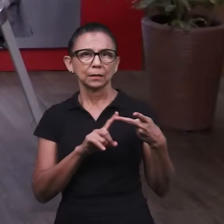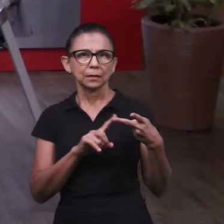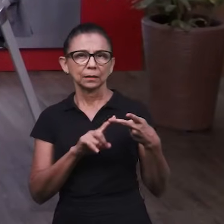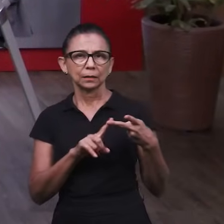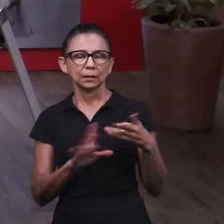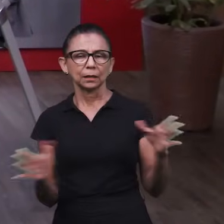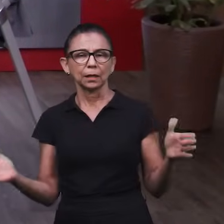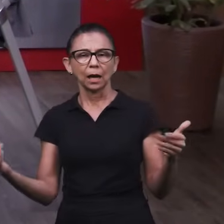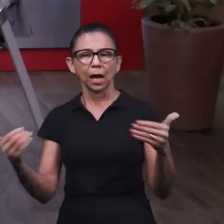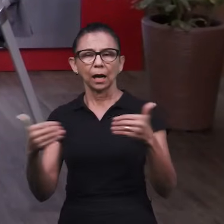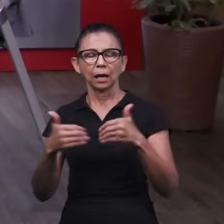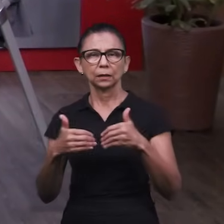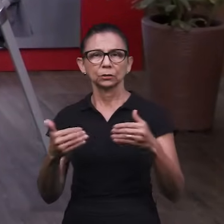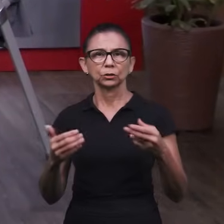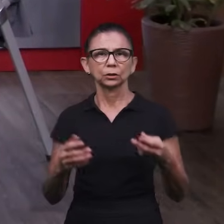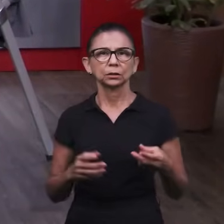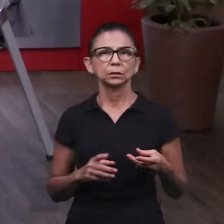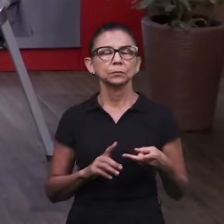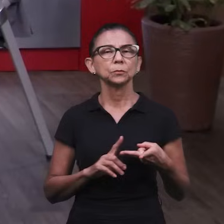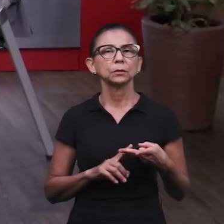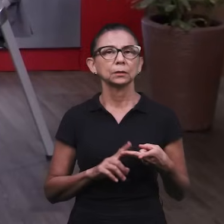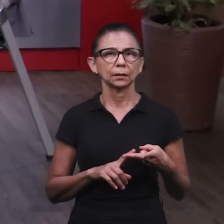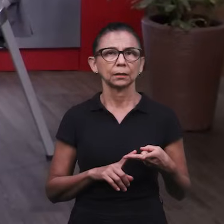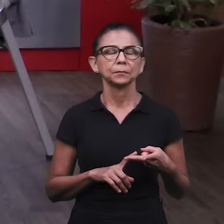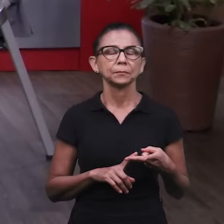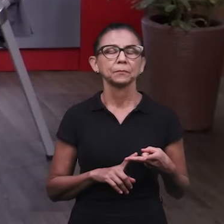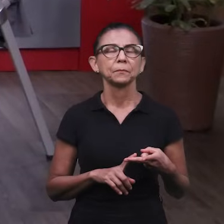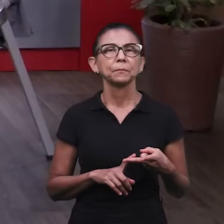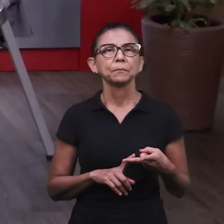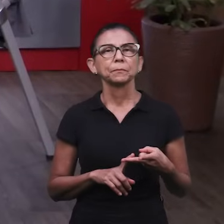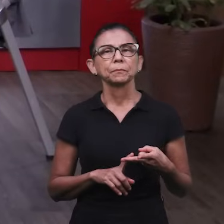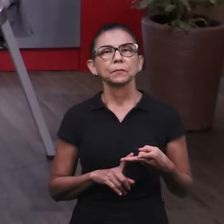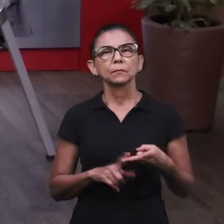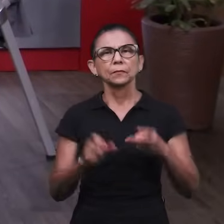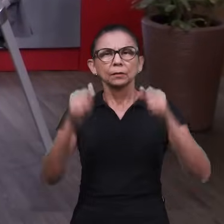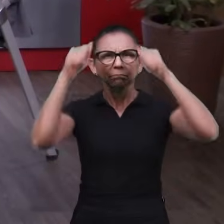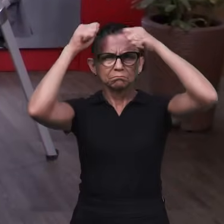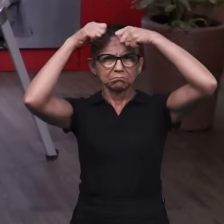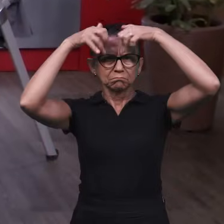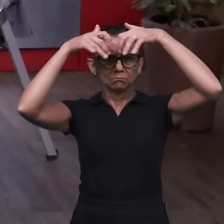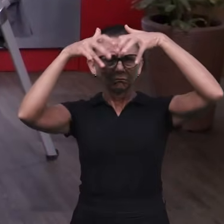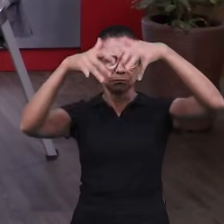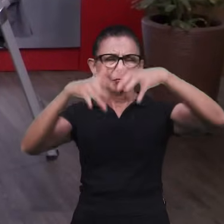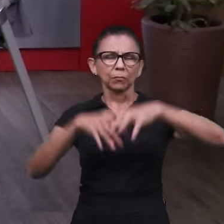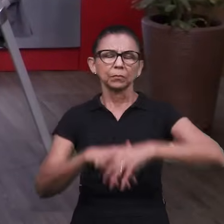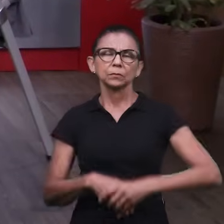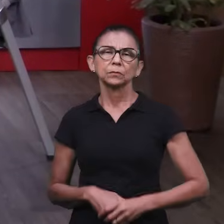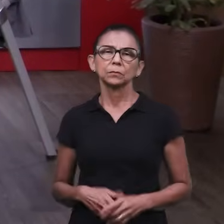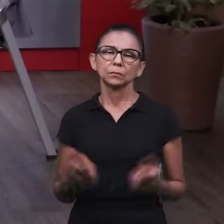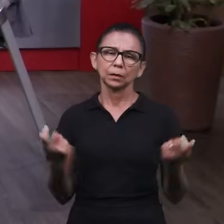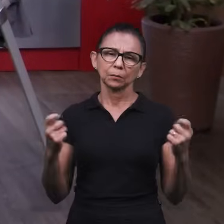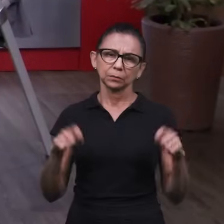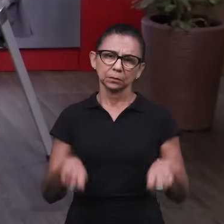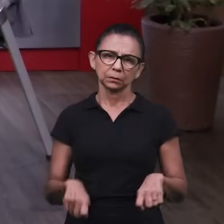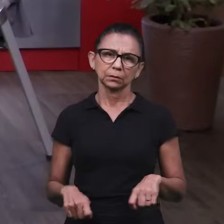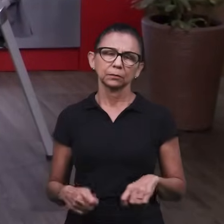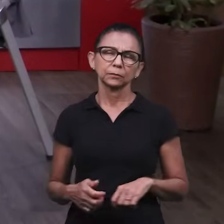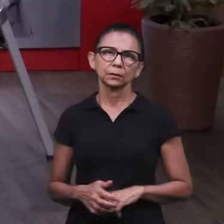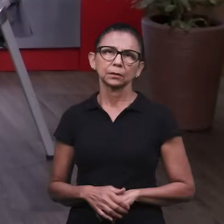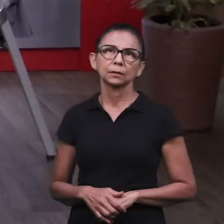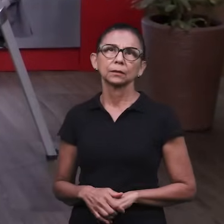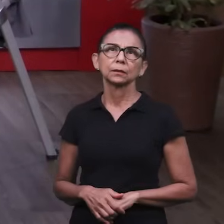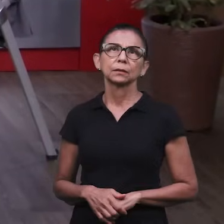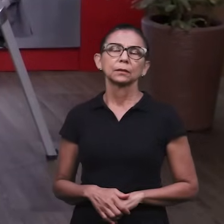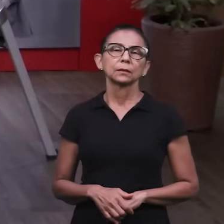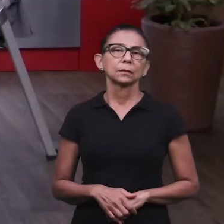do autismo, né? O TDAH e altas habilidades. Então você vê que é possível, né? É possível, essa né? combinação. Que haja. Não tem Não limitação. necessariamente